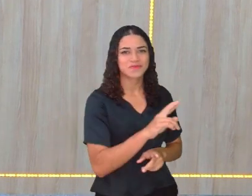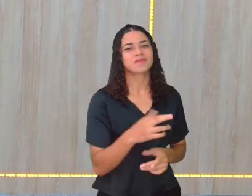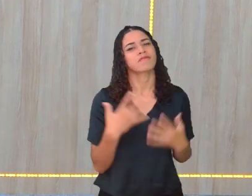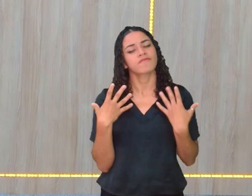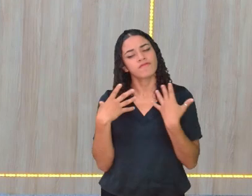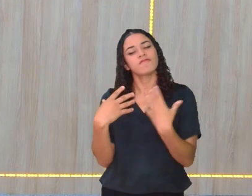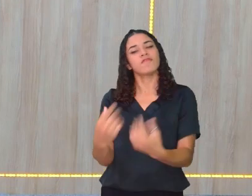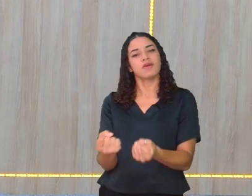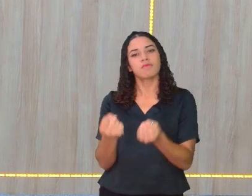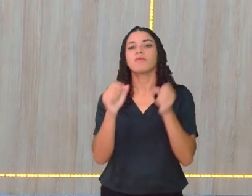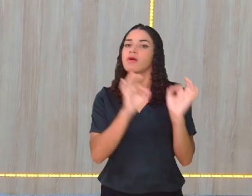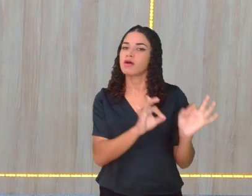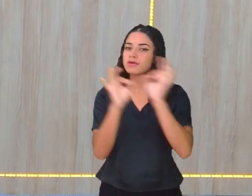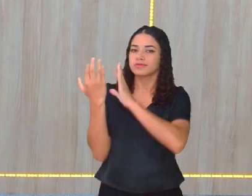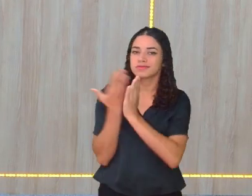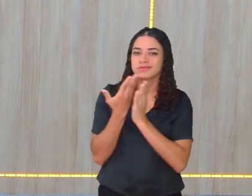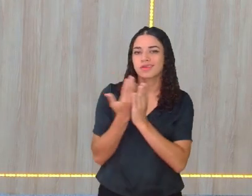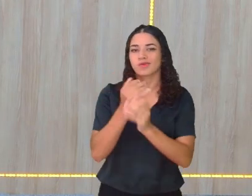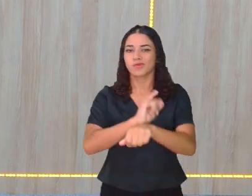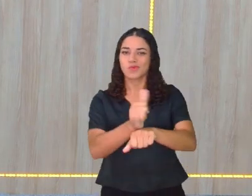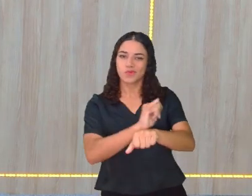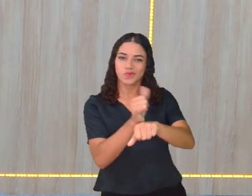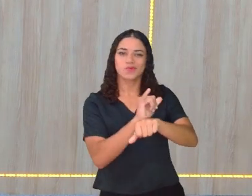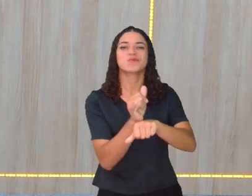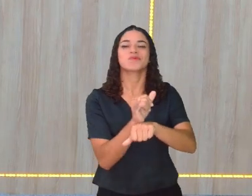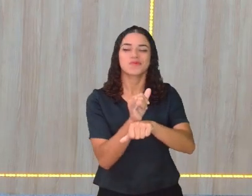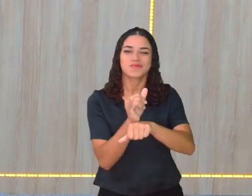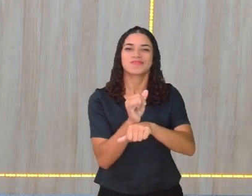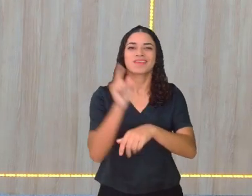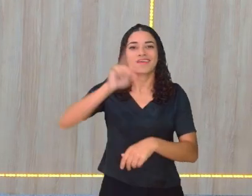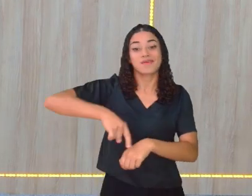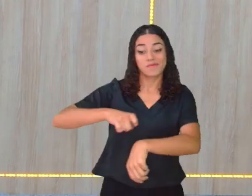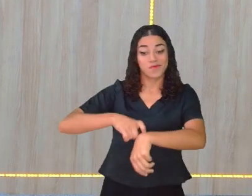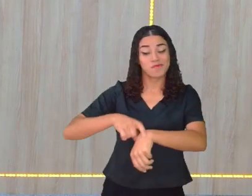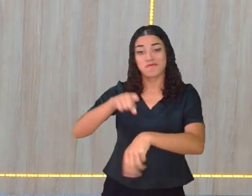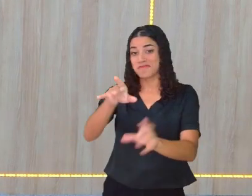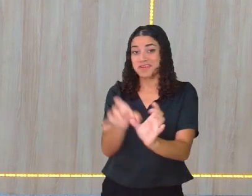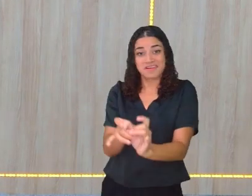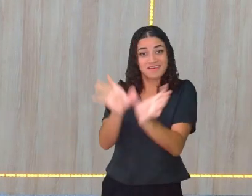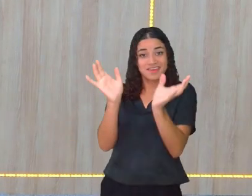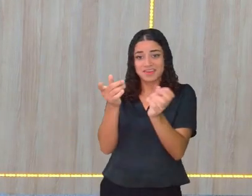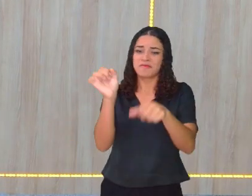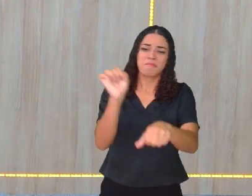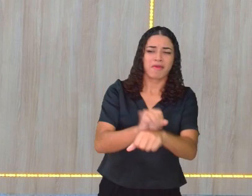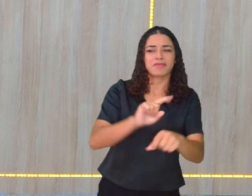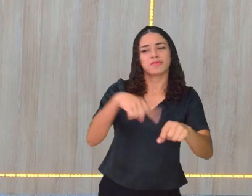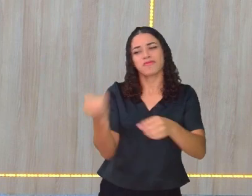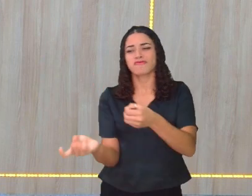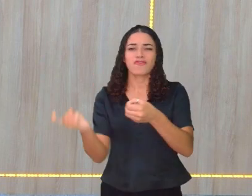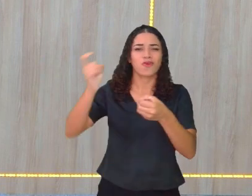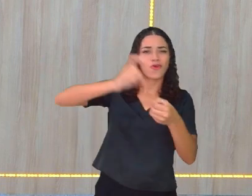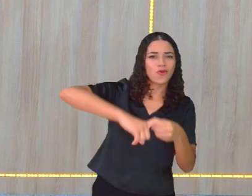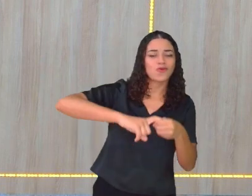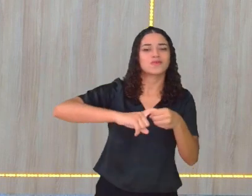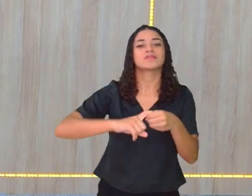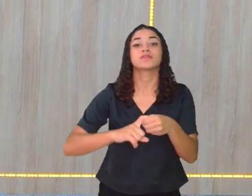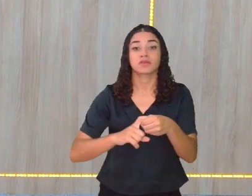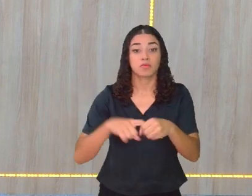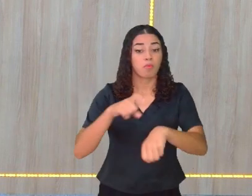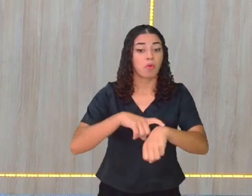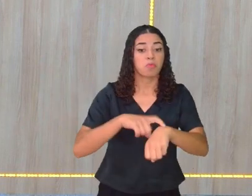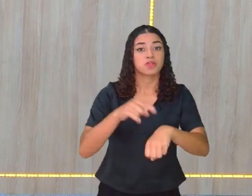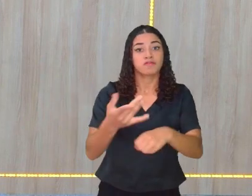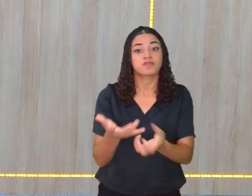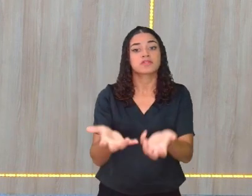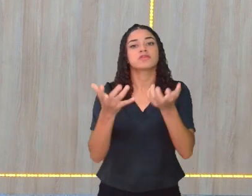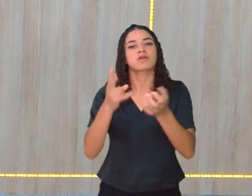assista a nossa aula também pelo YouTube, né? O momento que vocês quiserem, pausem, revejam, vão lá no ponto que vocês